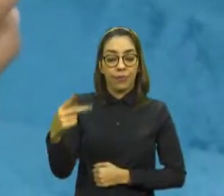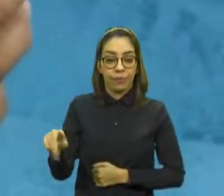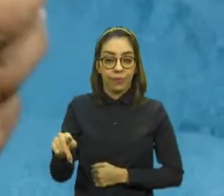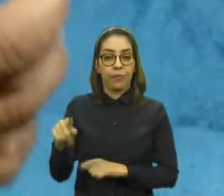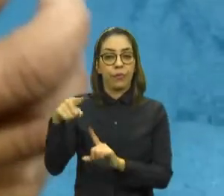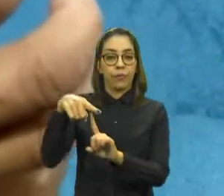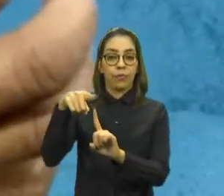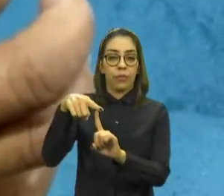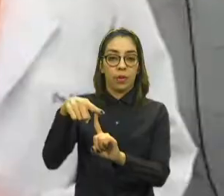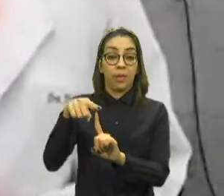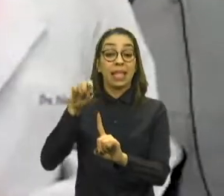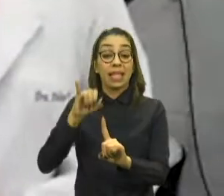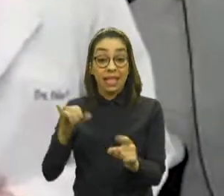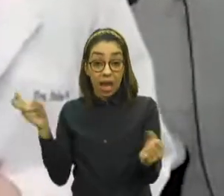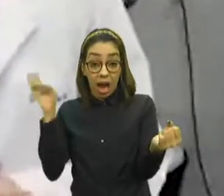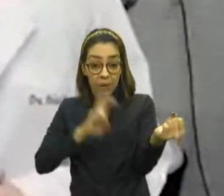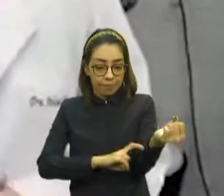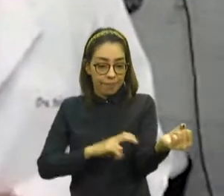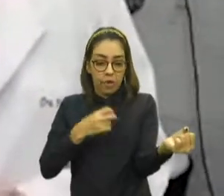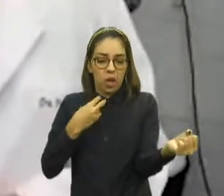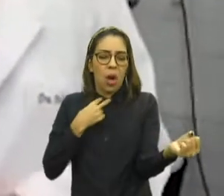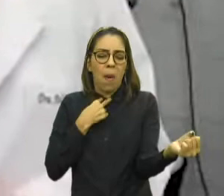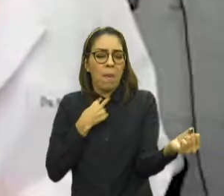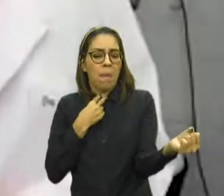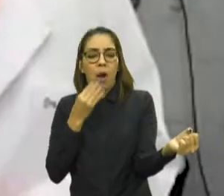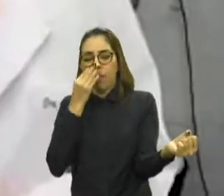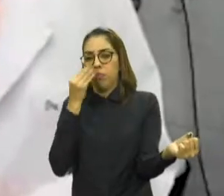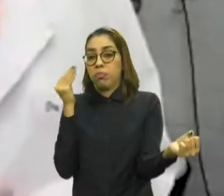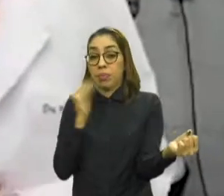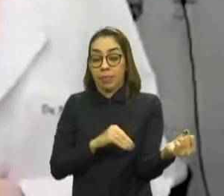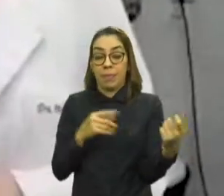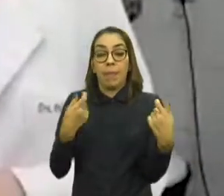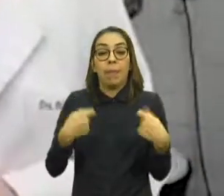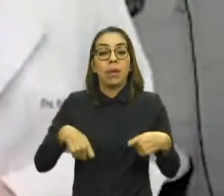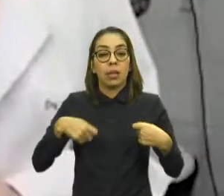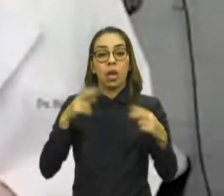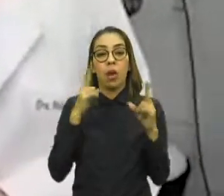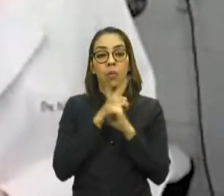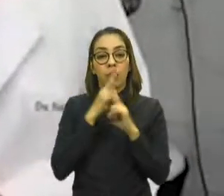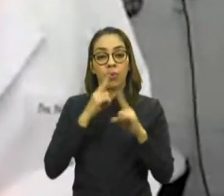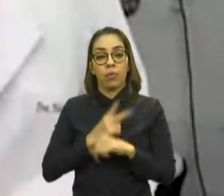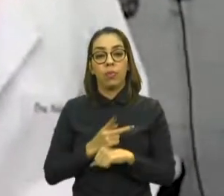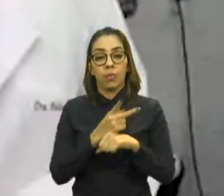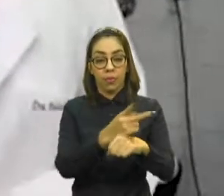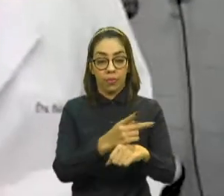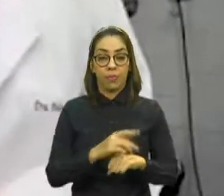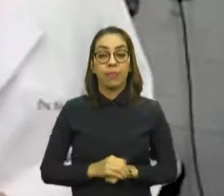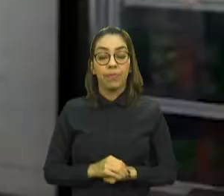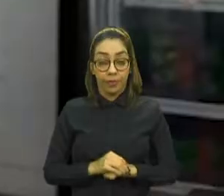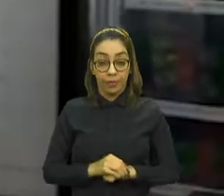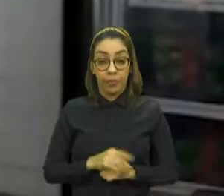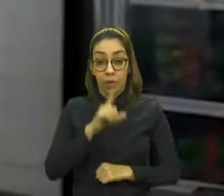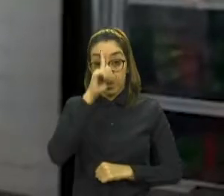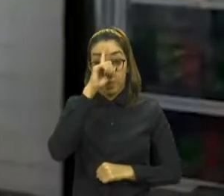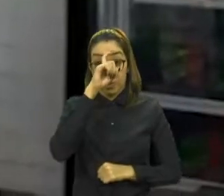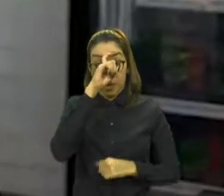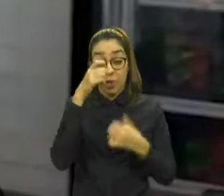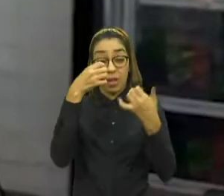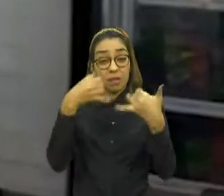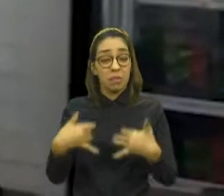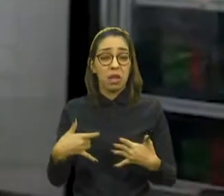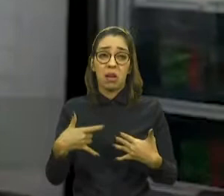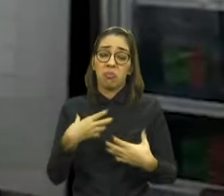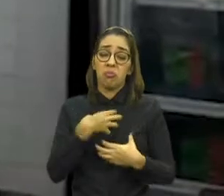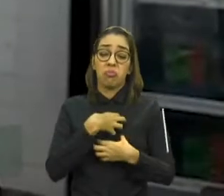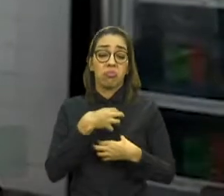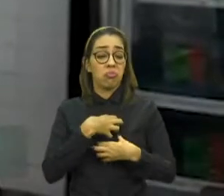ser subestimado. A chefe do Núcleo de Assistência Toxicológica do JF explica que os sintomas são variados. Eles podem